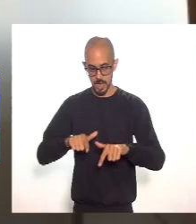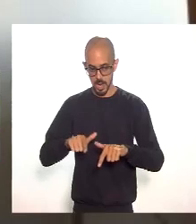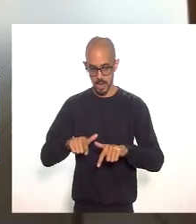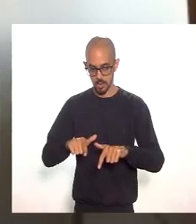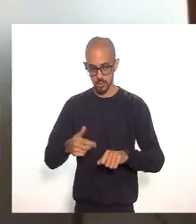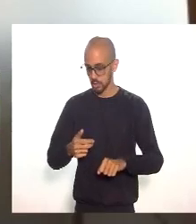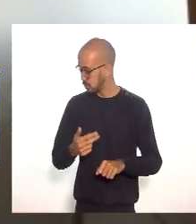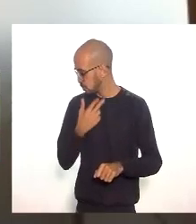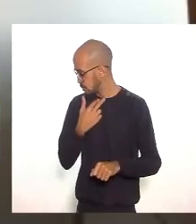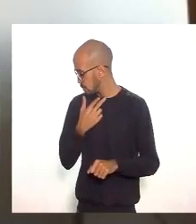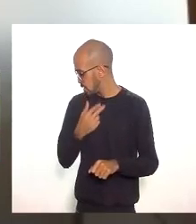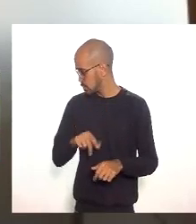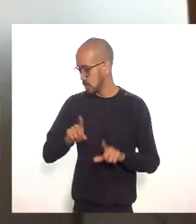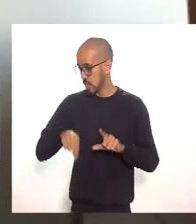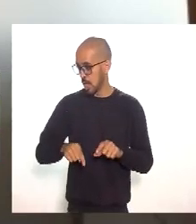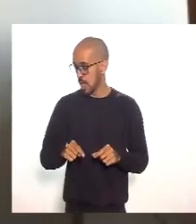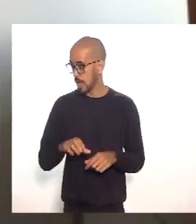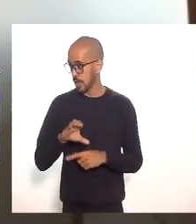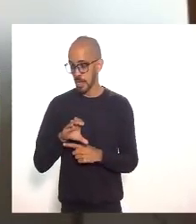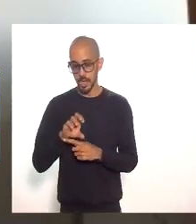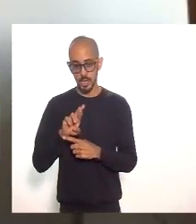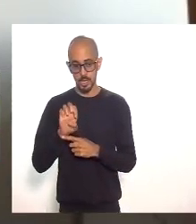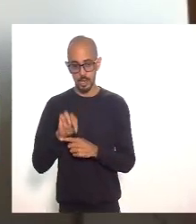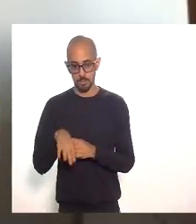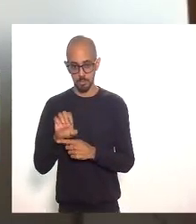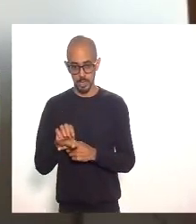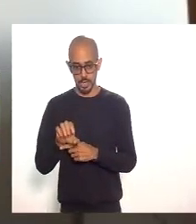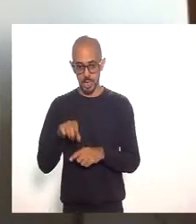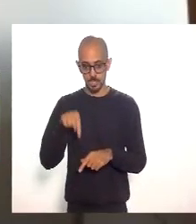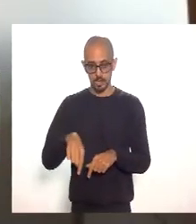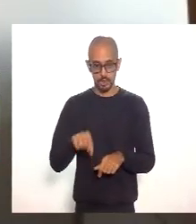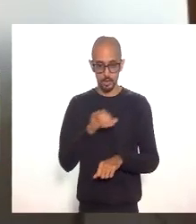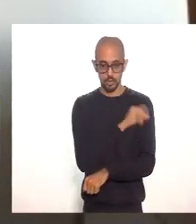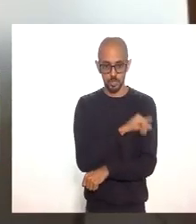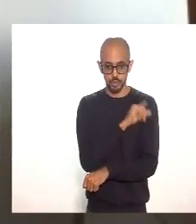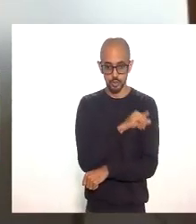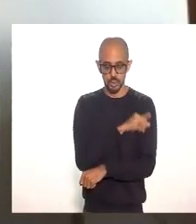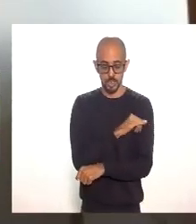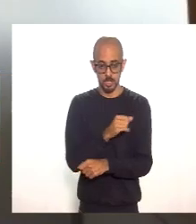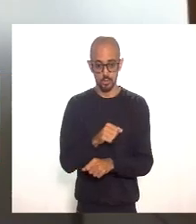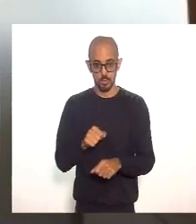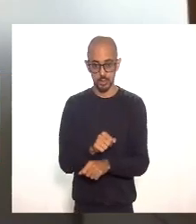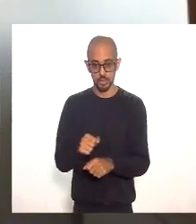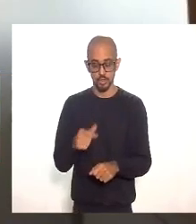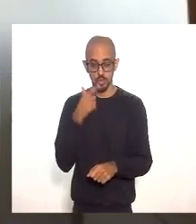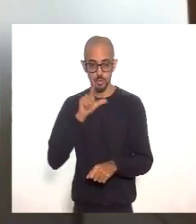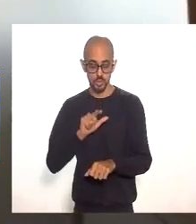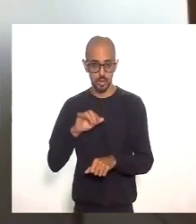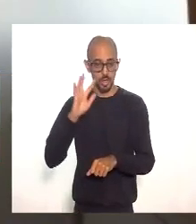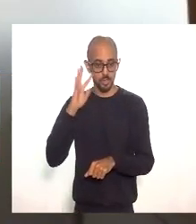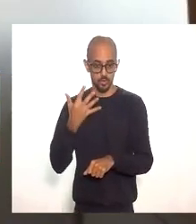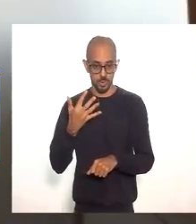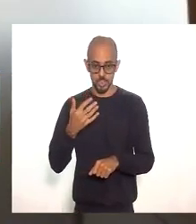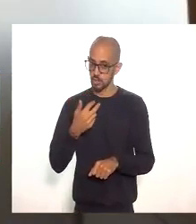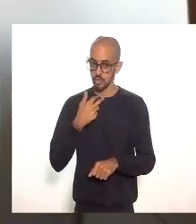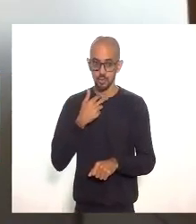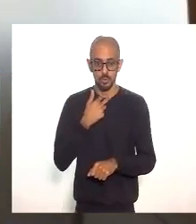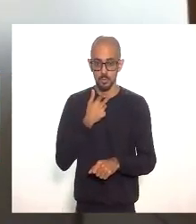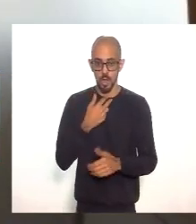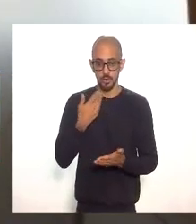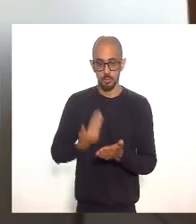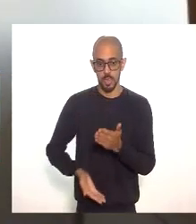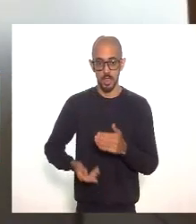Rio de Janeiro para ser enfrentado. Não dá para as forças de segurança perderem tempo com um